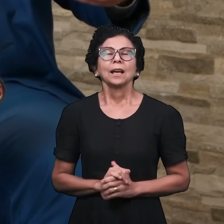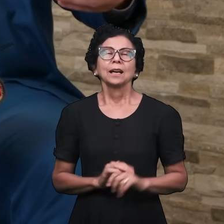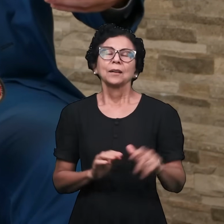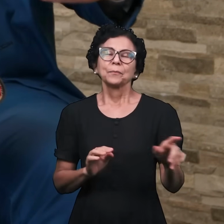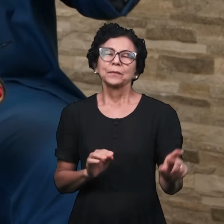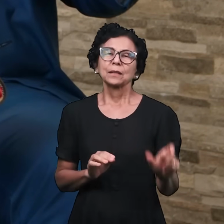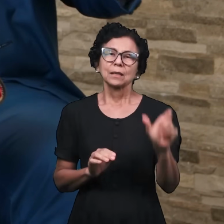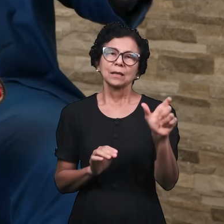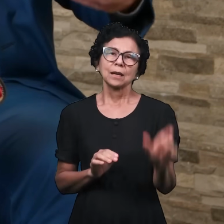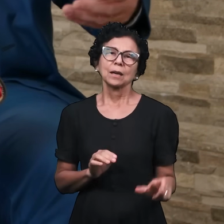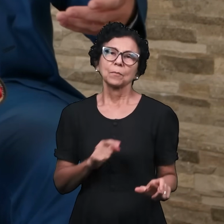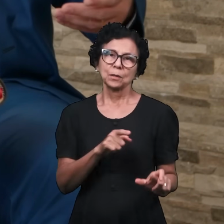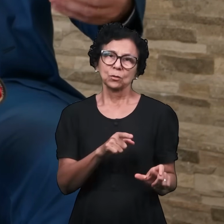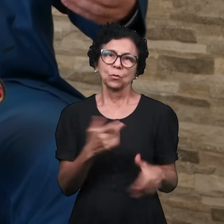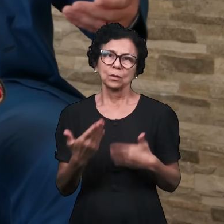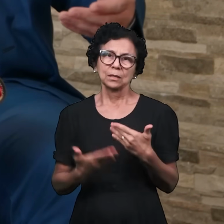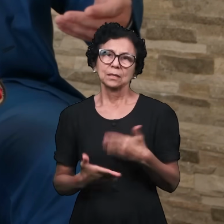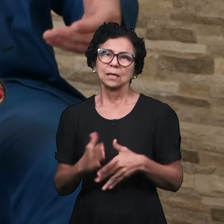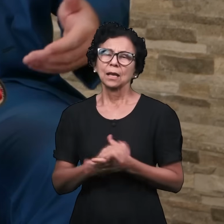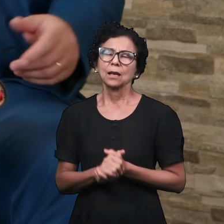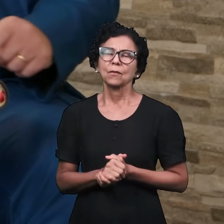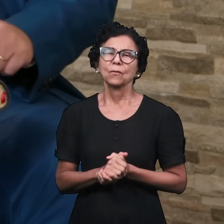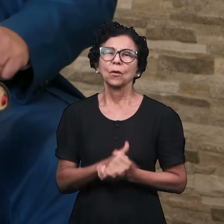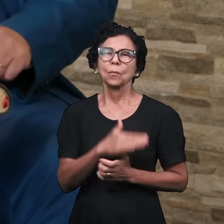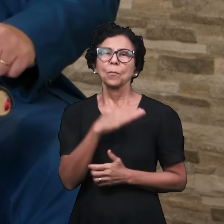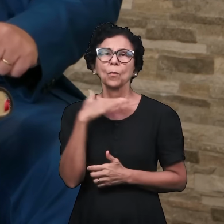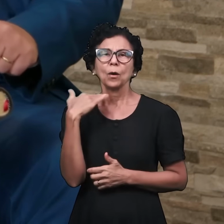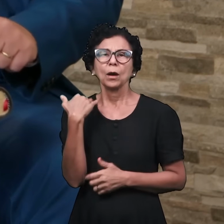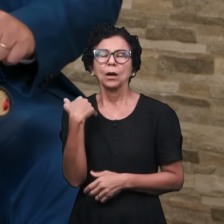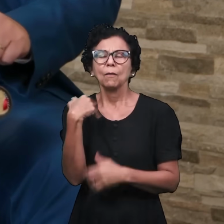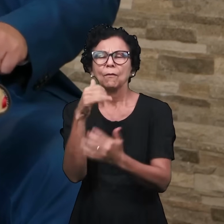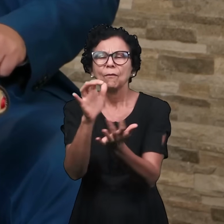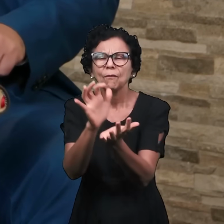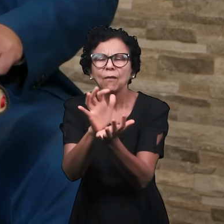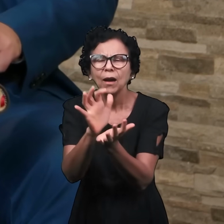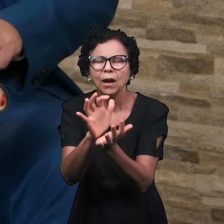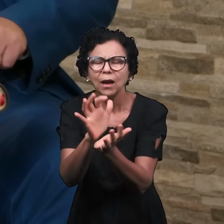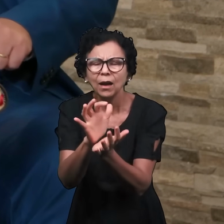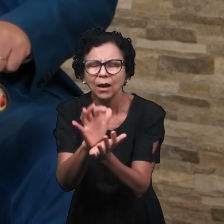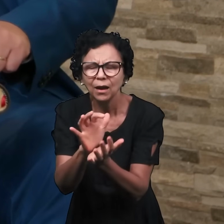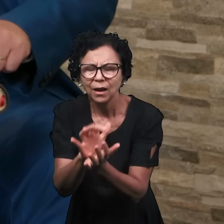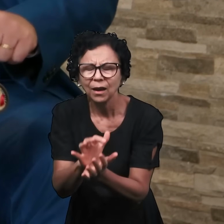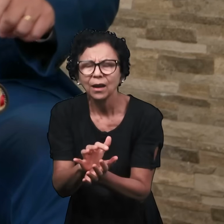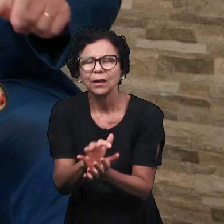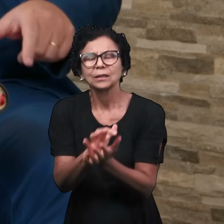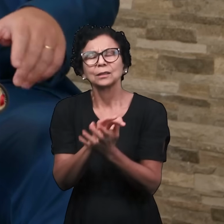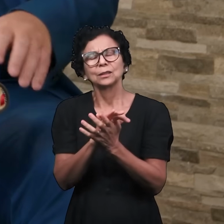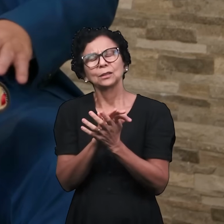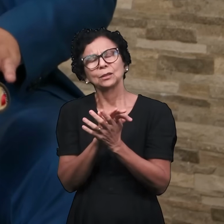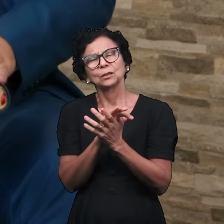farto de dias, numa boa velhice. Isso. Numa boa velhice. Mas nós vemos também exemplos, hoje na nossa